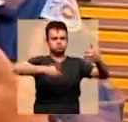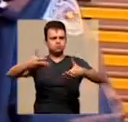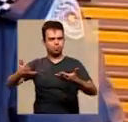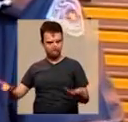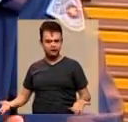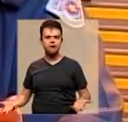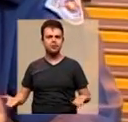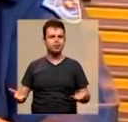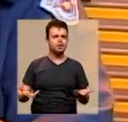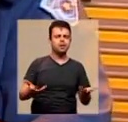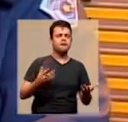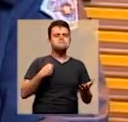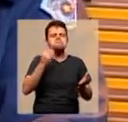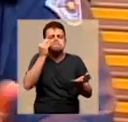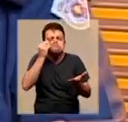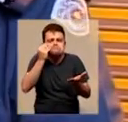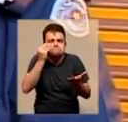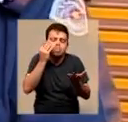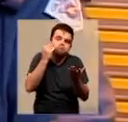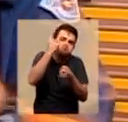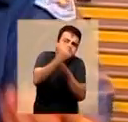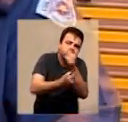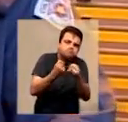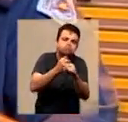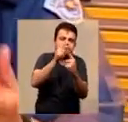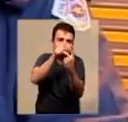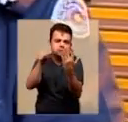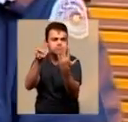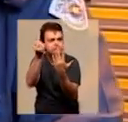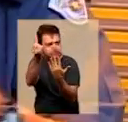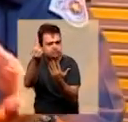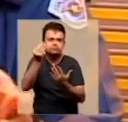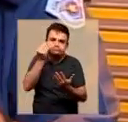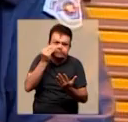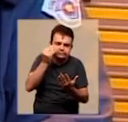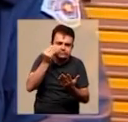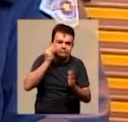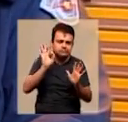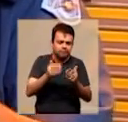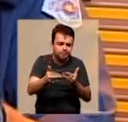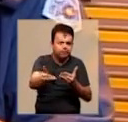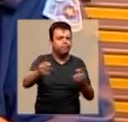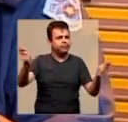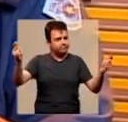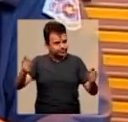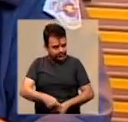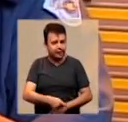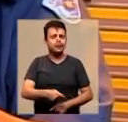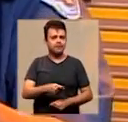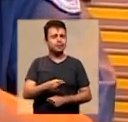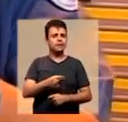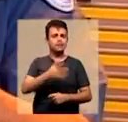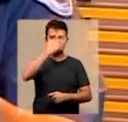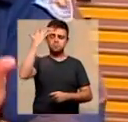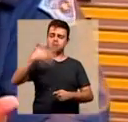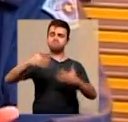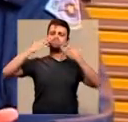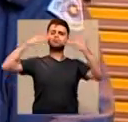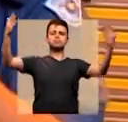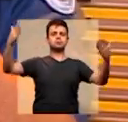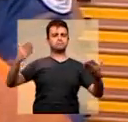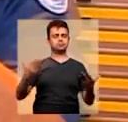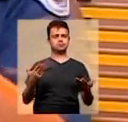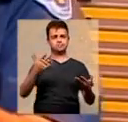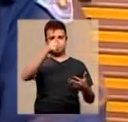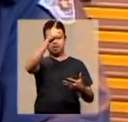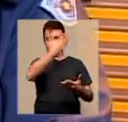se adotar a título experimental, 1 ano ou 6 meses, né? Eu acho que seria um caminho, porque vai mostrar para a